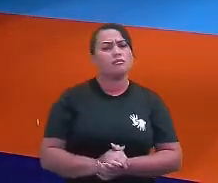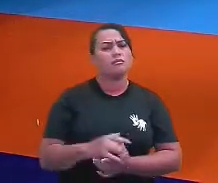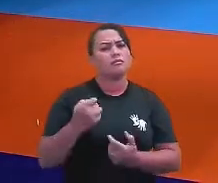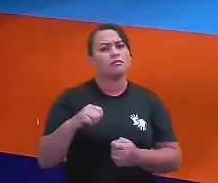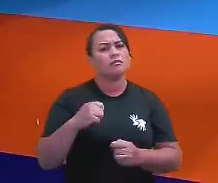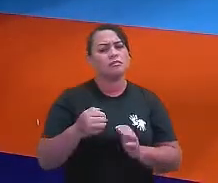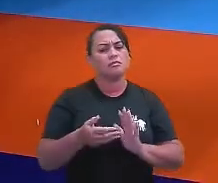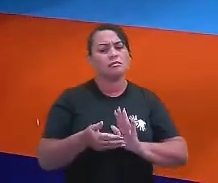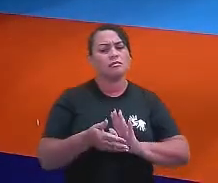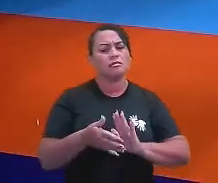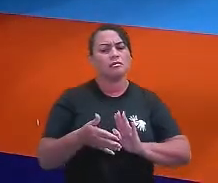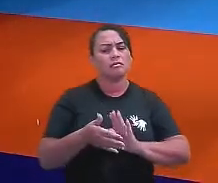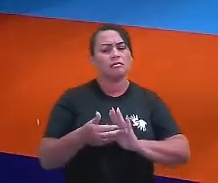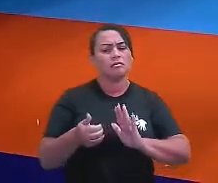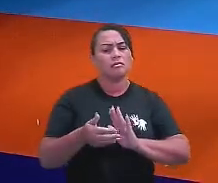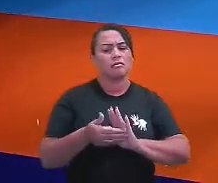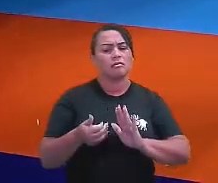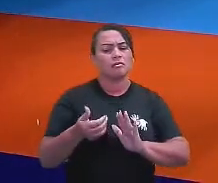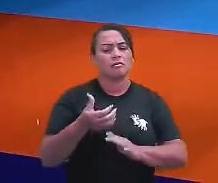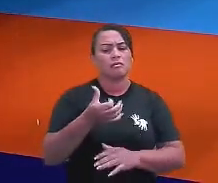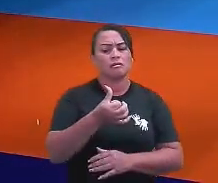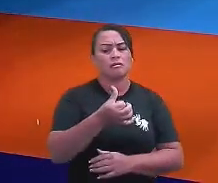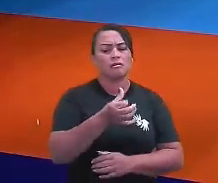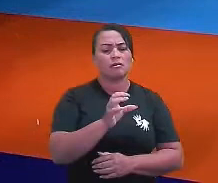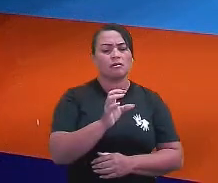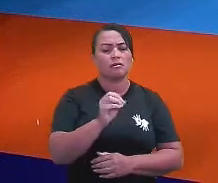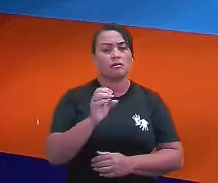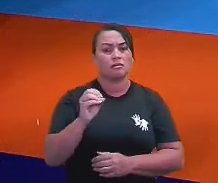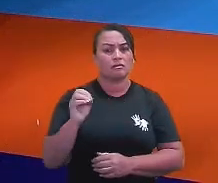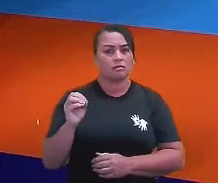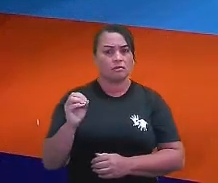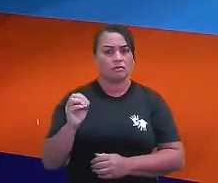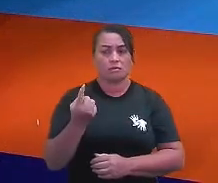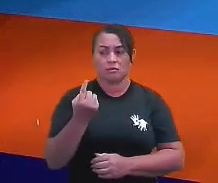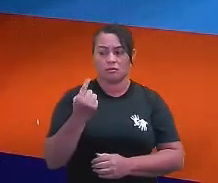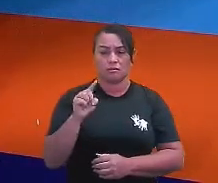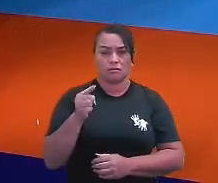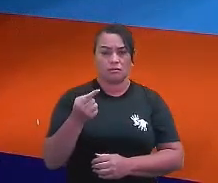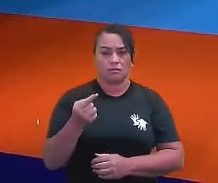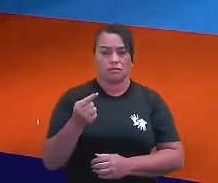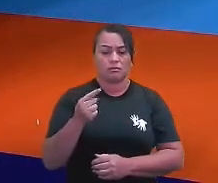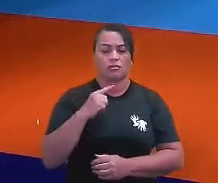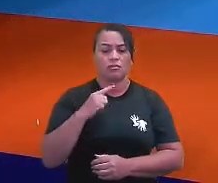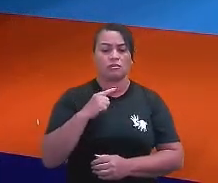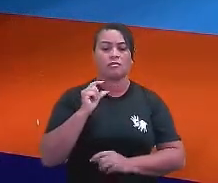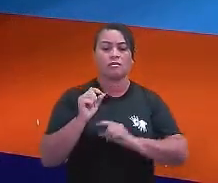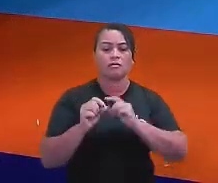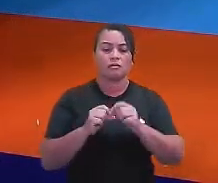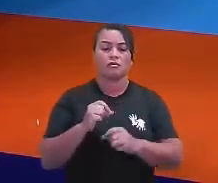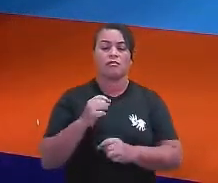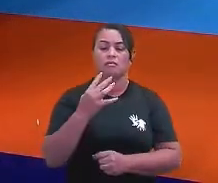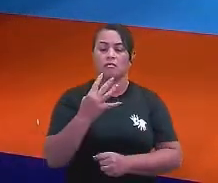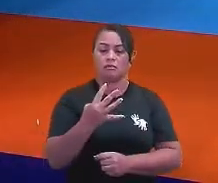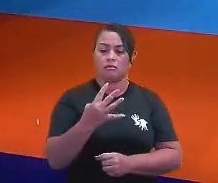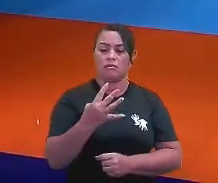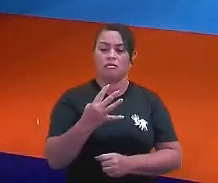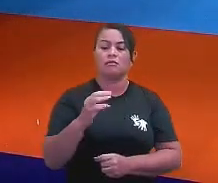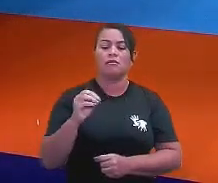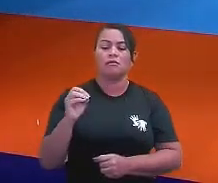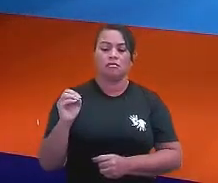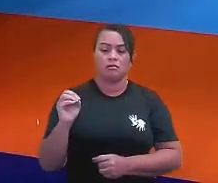tirar 600 desse 1.000. Tirando 600 desse 1.000 que sobrou, eu fico com quanto? 400, não é